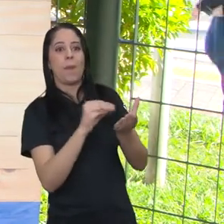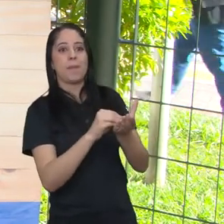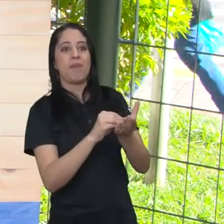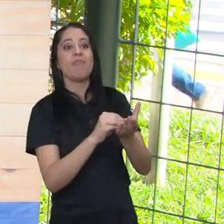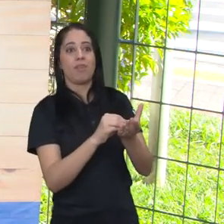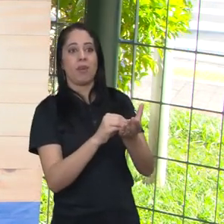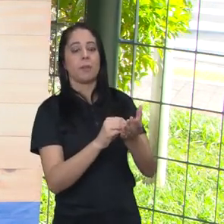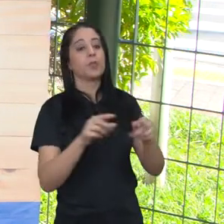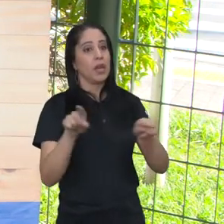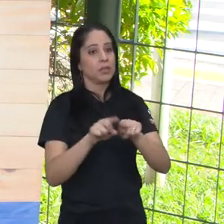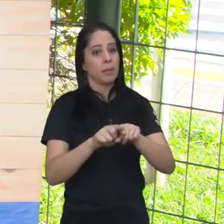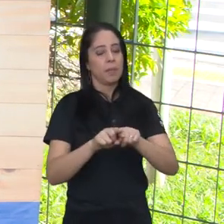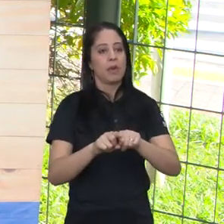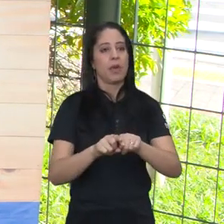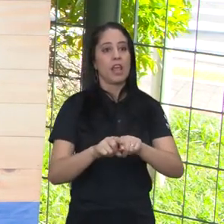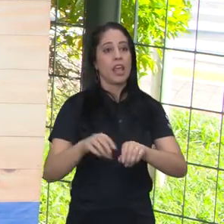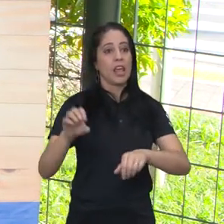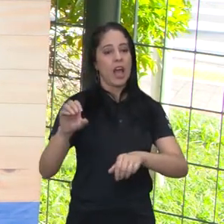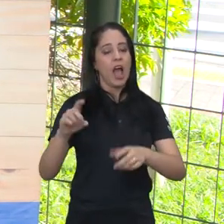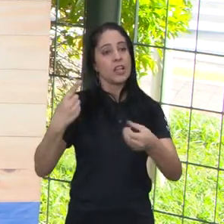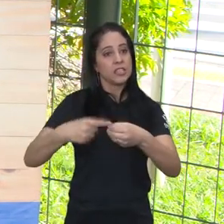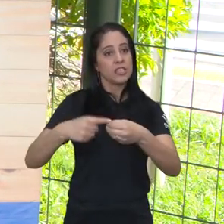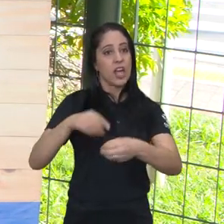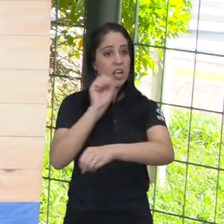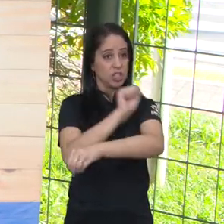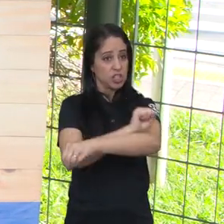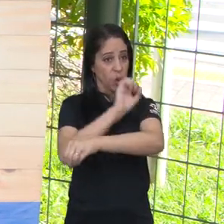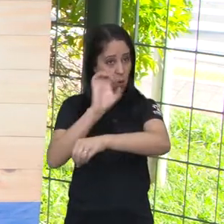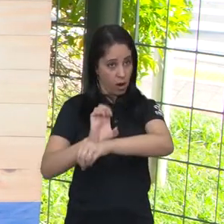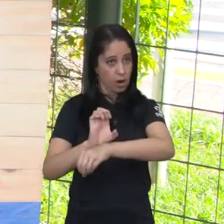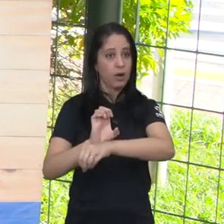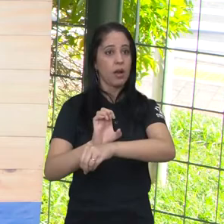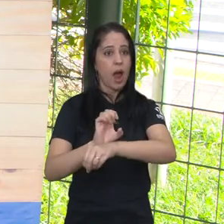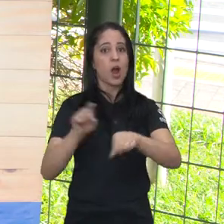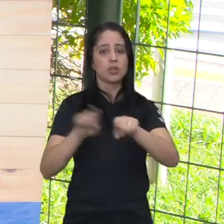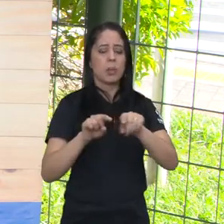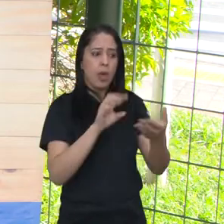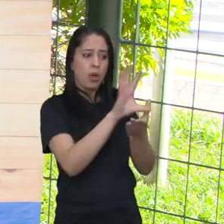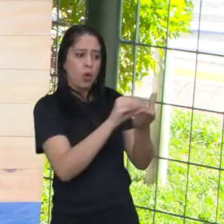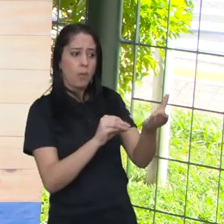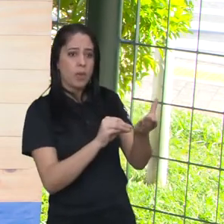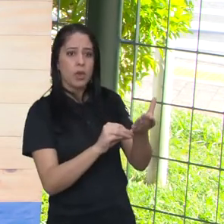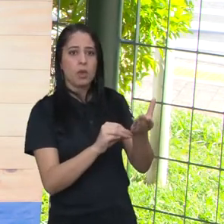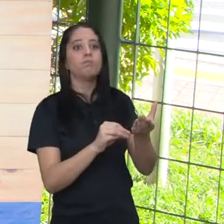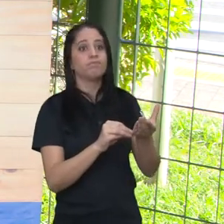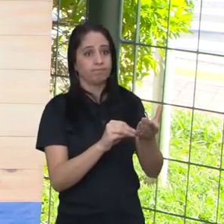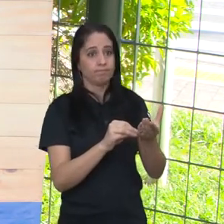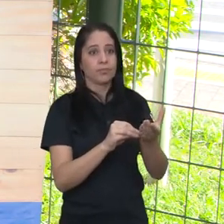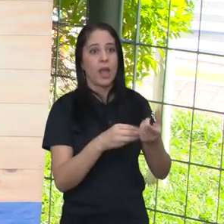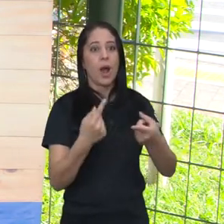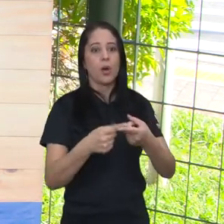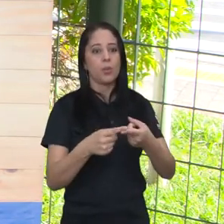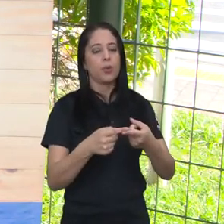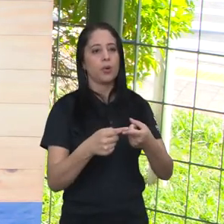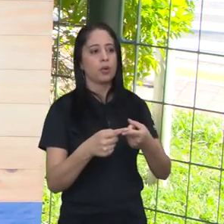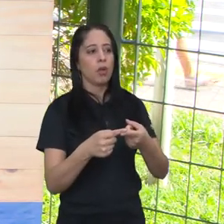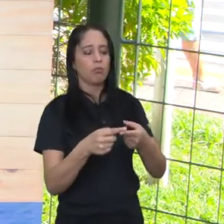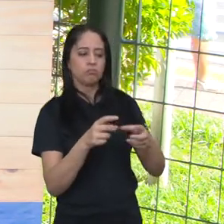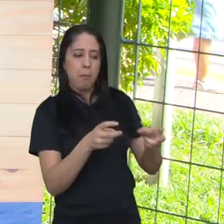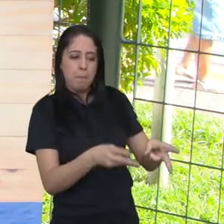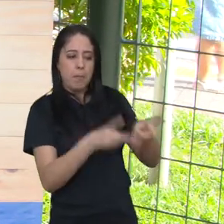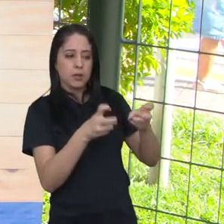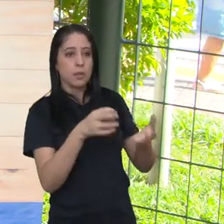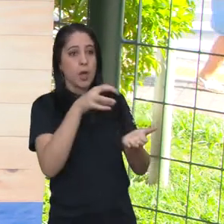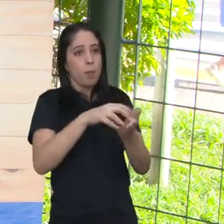Paraíba recentemente São Carlos também veio buscar aqui informações e outras cidades já estão na eminência de poder